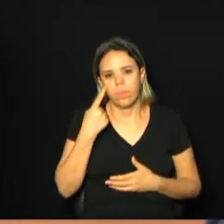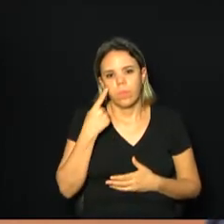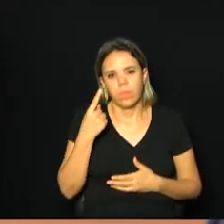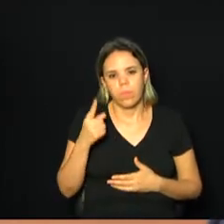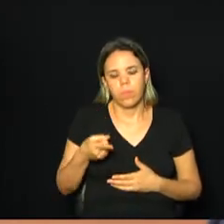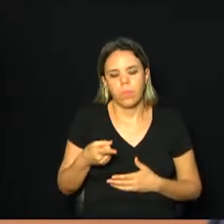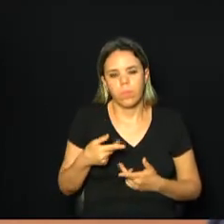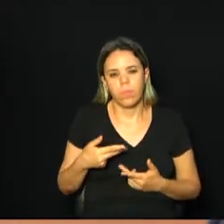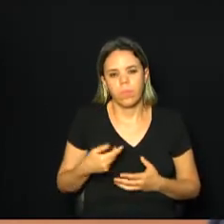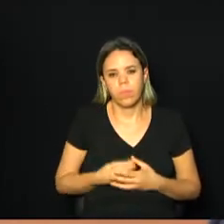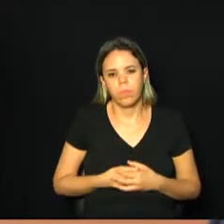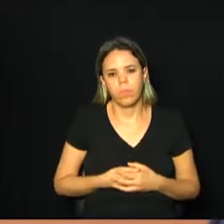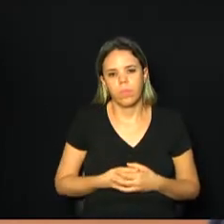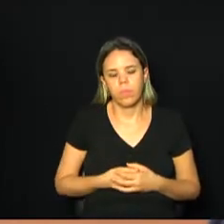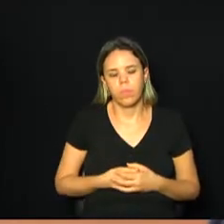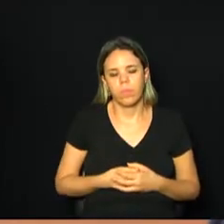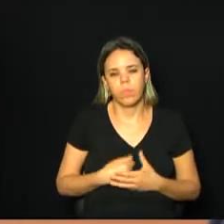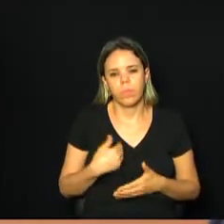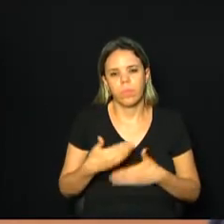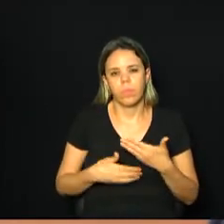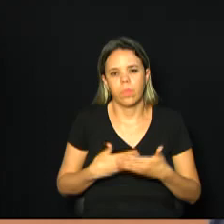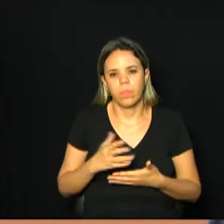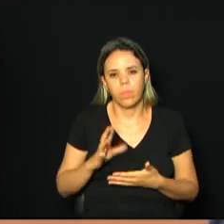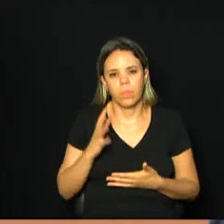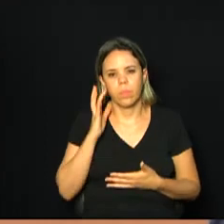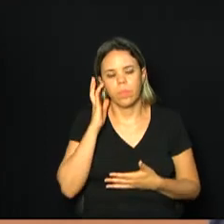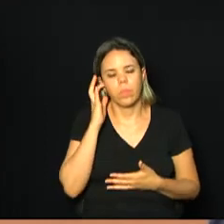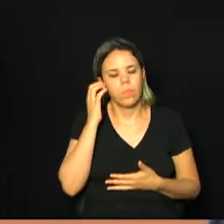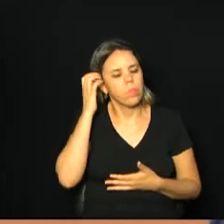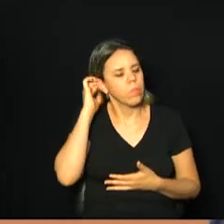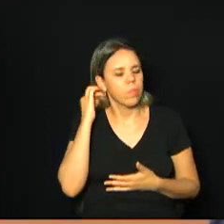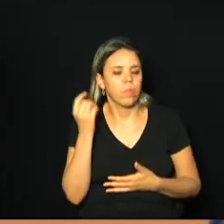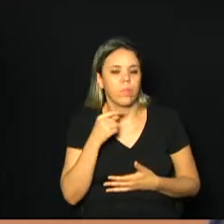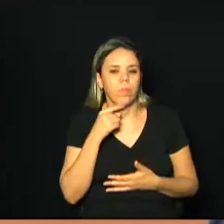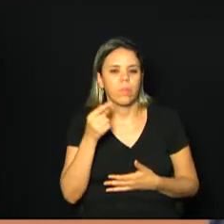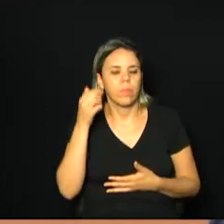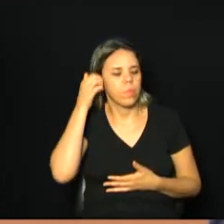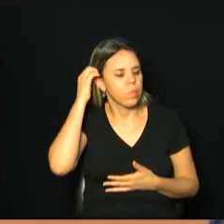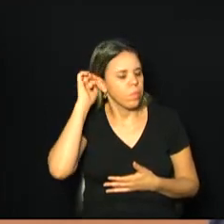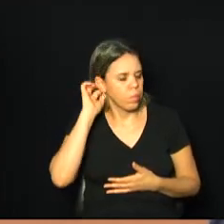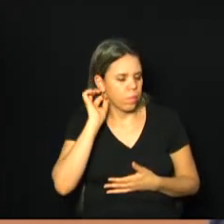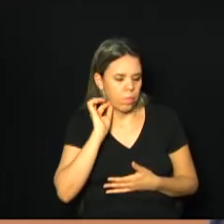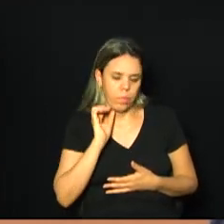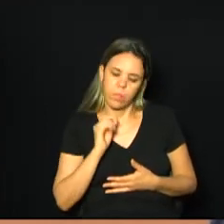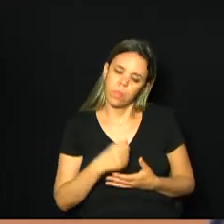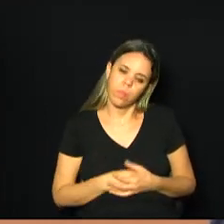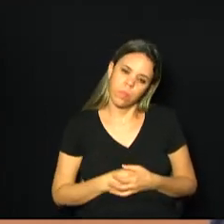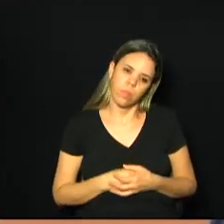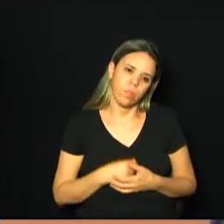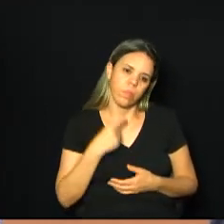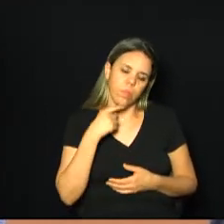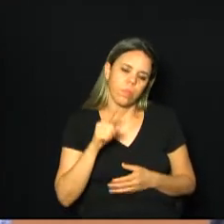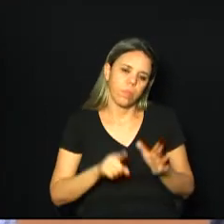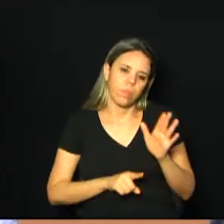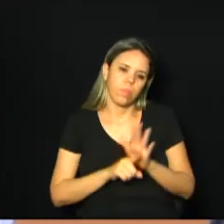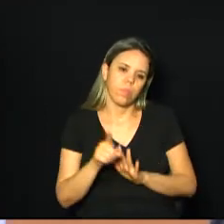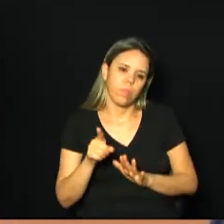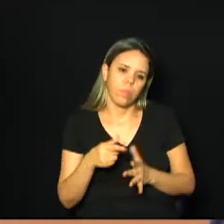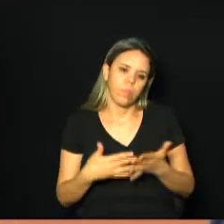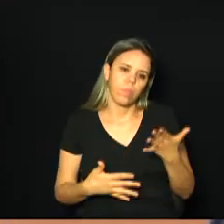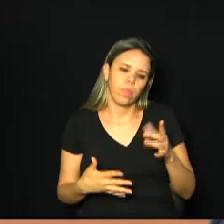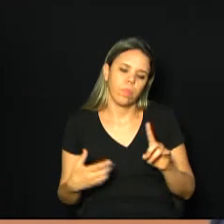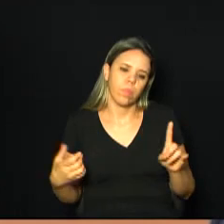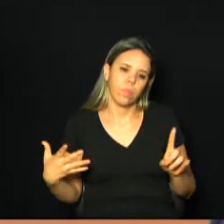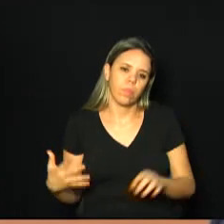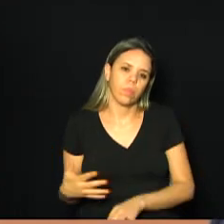a coisa é dinâmica. Mas a minha pergunta ela é mais assim, ó. Não é nem pergunta, são várias explanações,